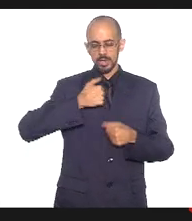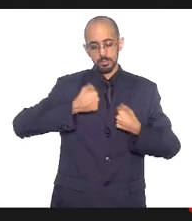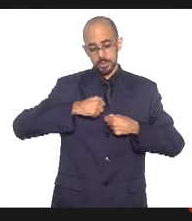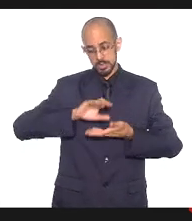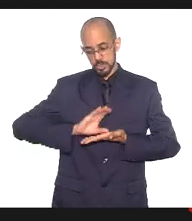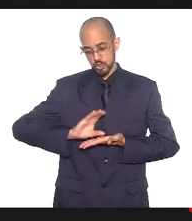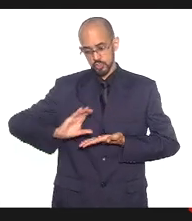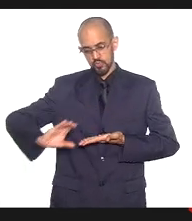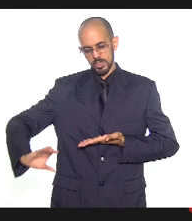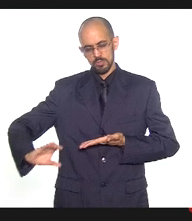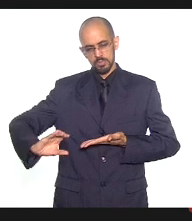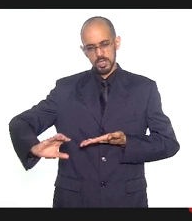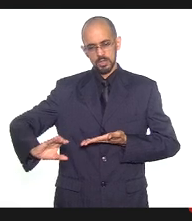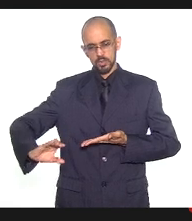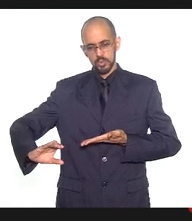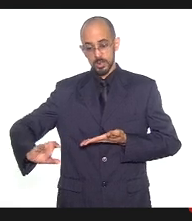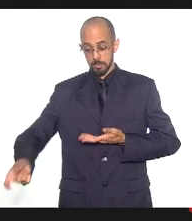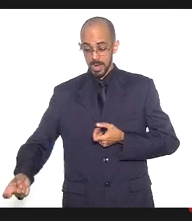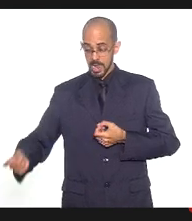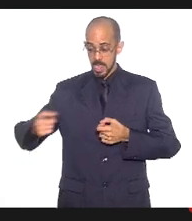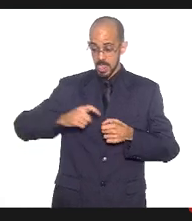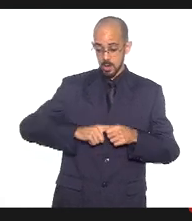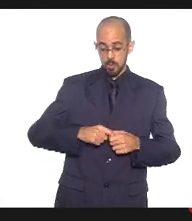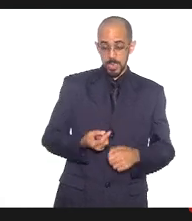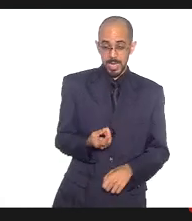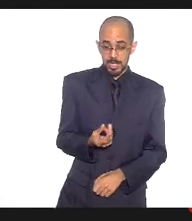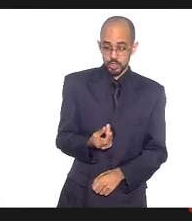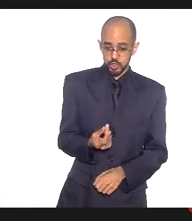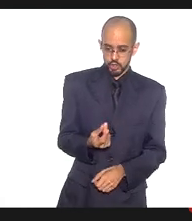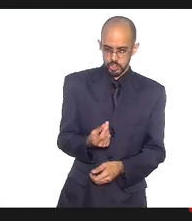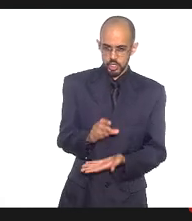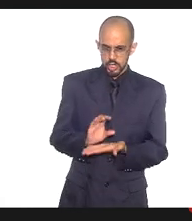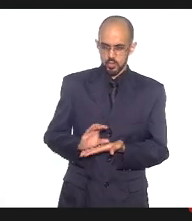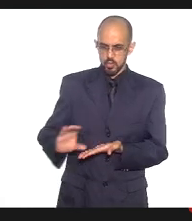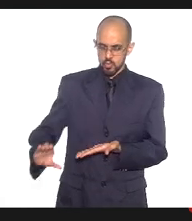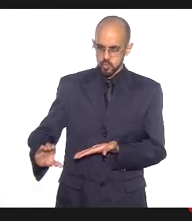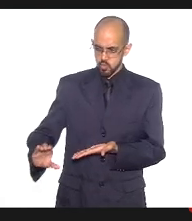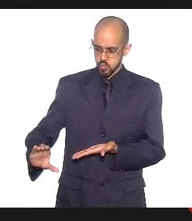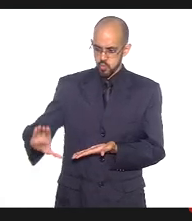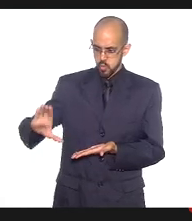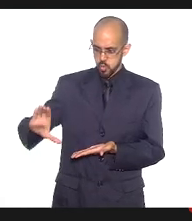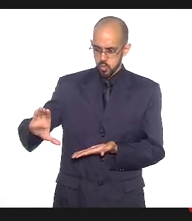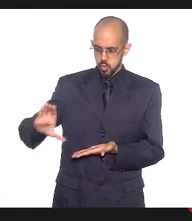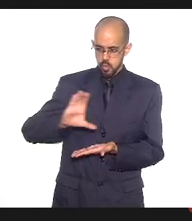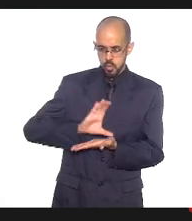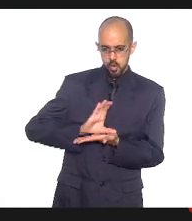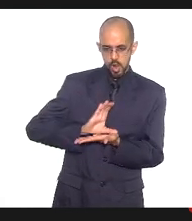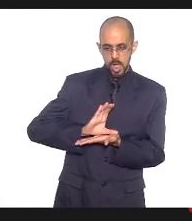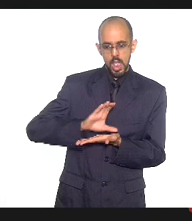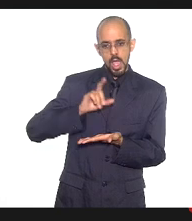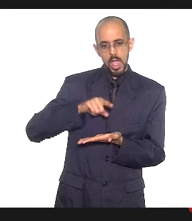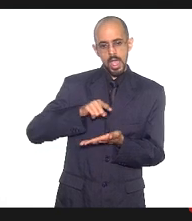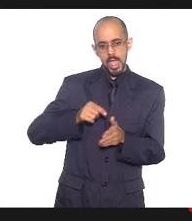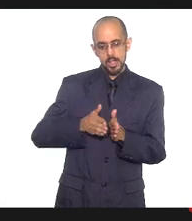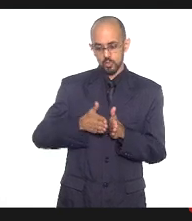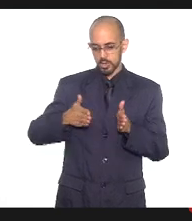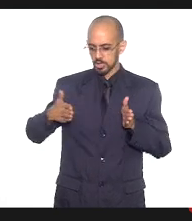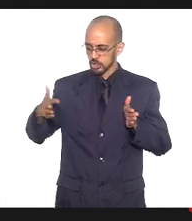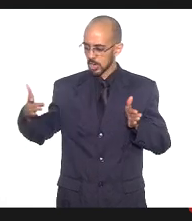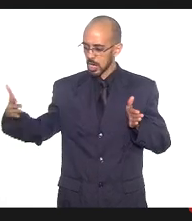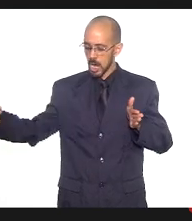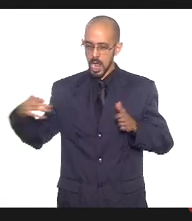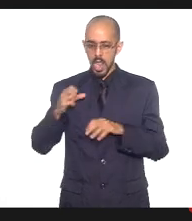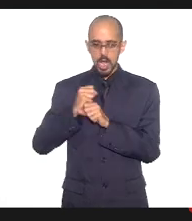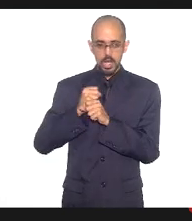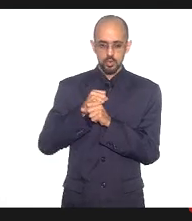e que a recuperação desse investimento vem distribuída ao longo de algumas décadas, né? Bom,